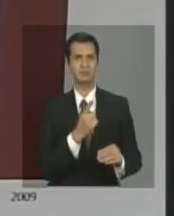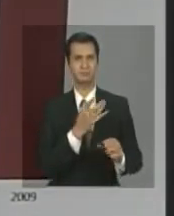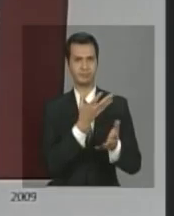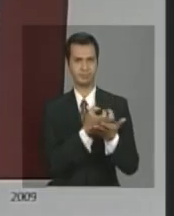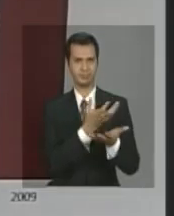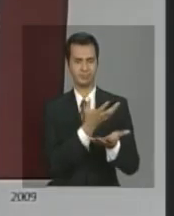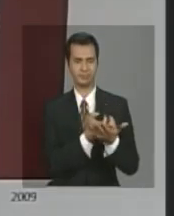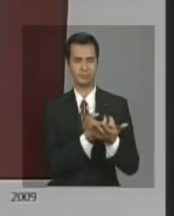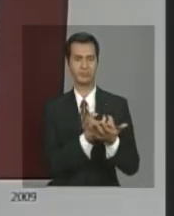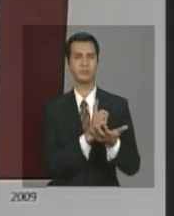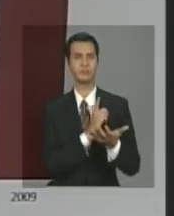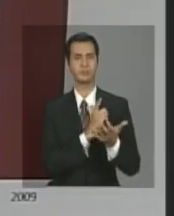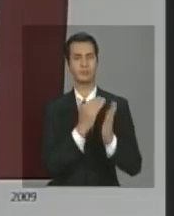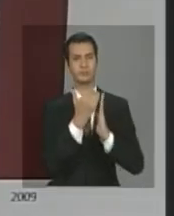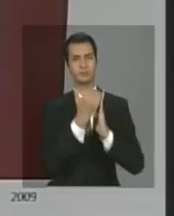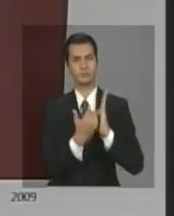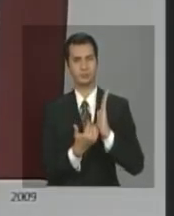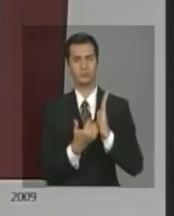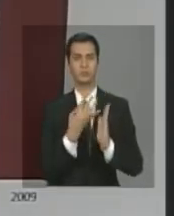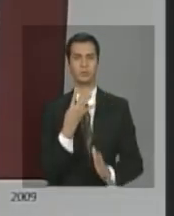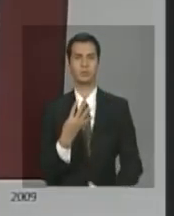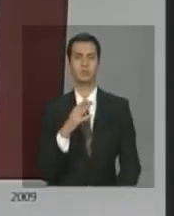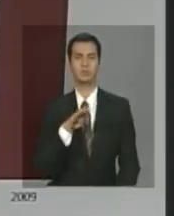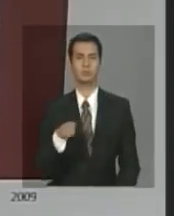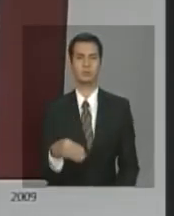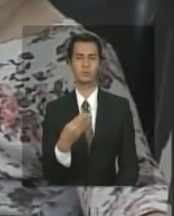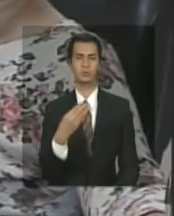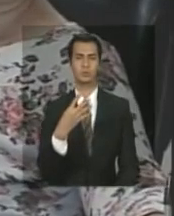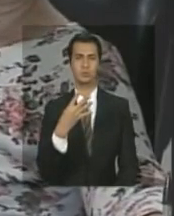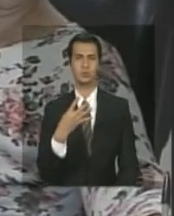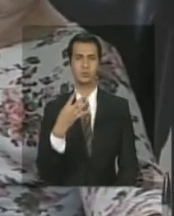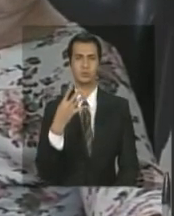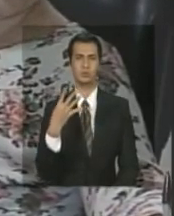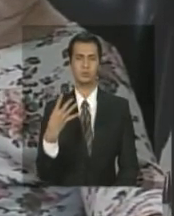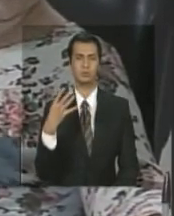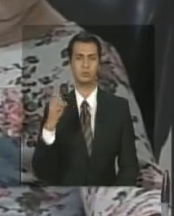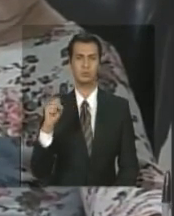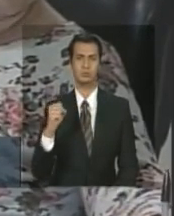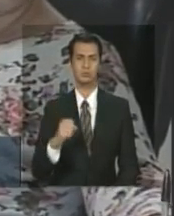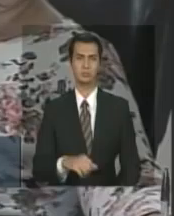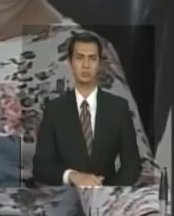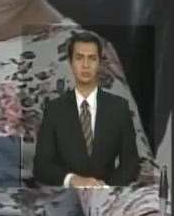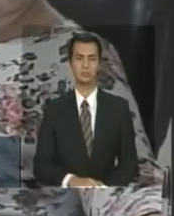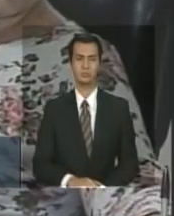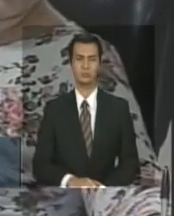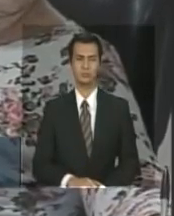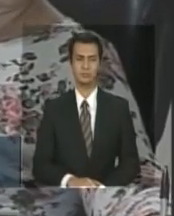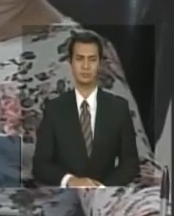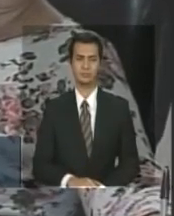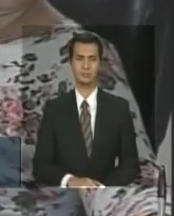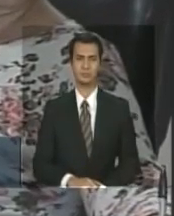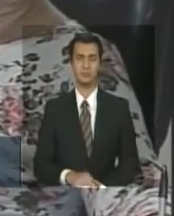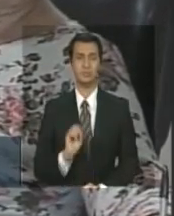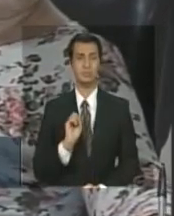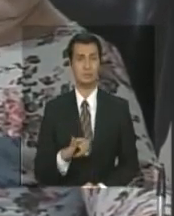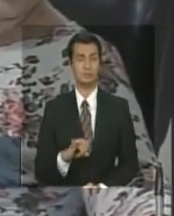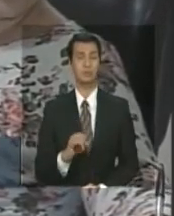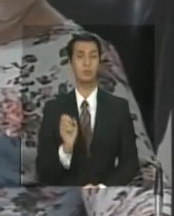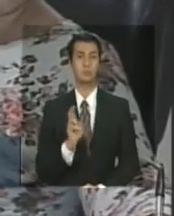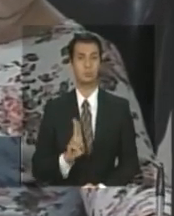140, caiu para 4.448.000. Qualquer recorte que a gente pegue de renda, fazendo, usando uma